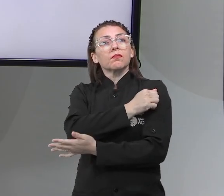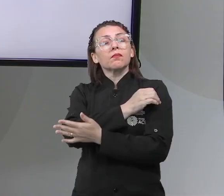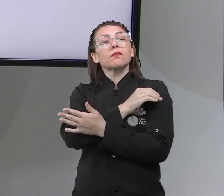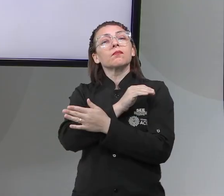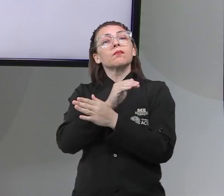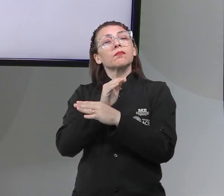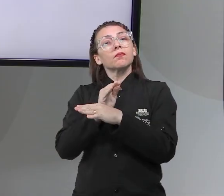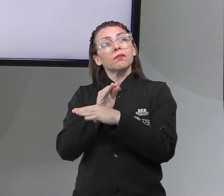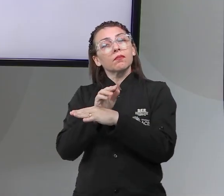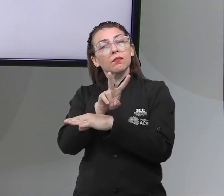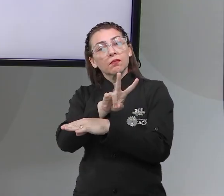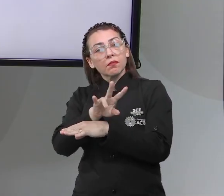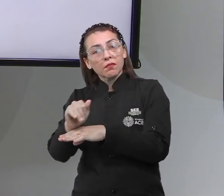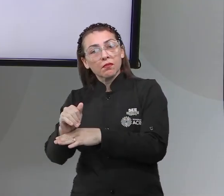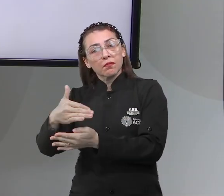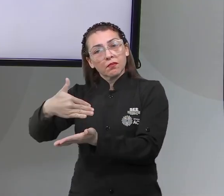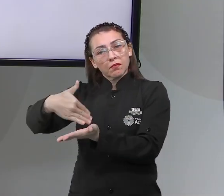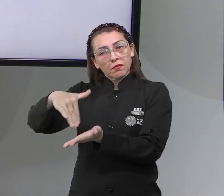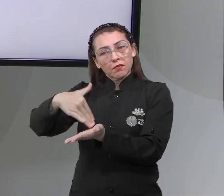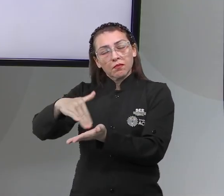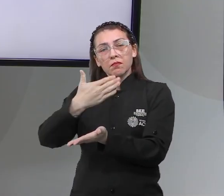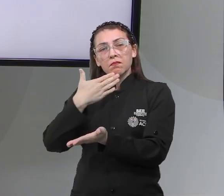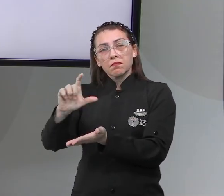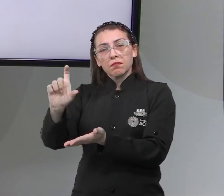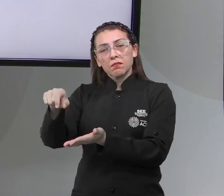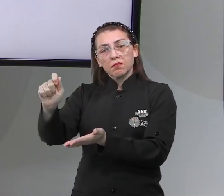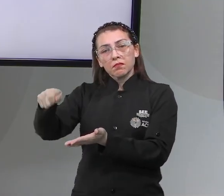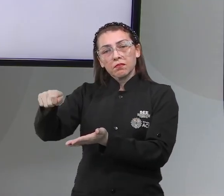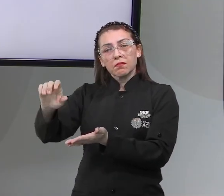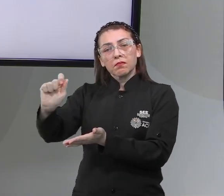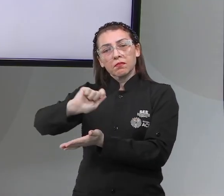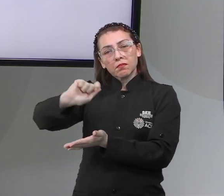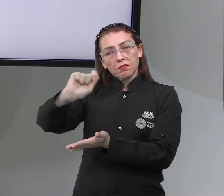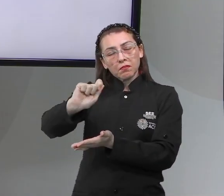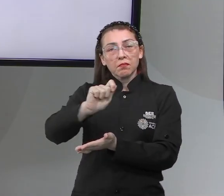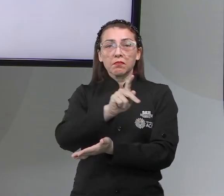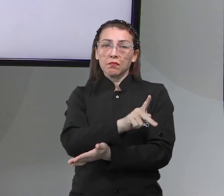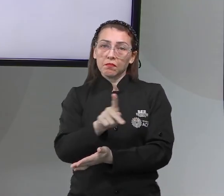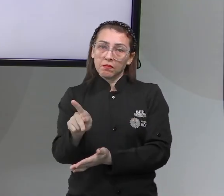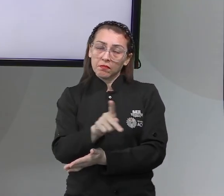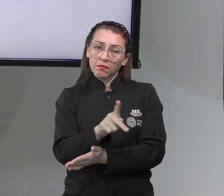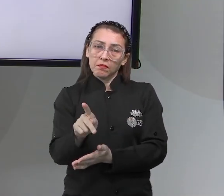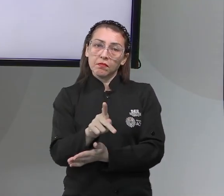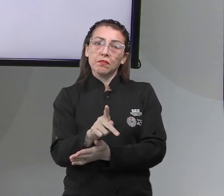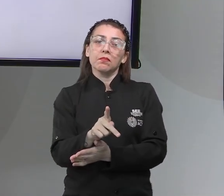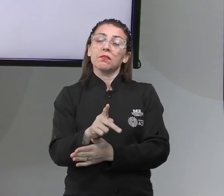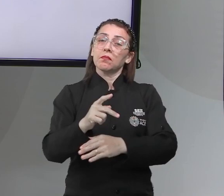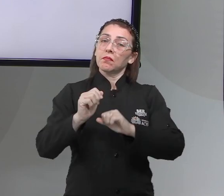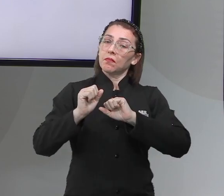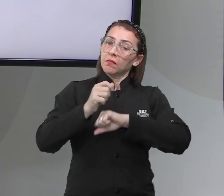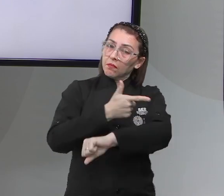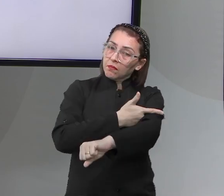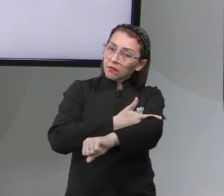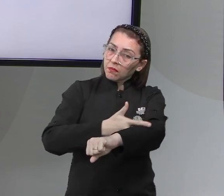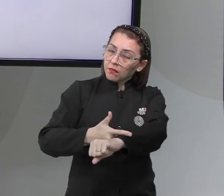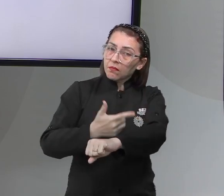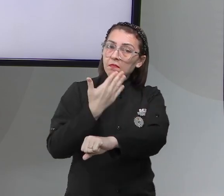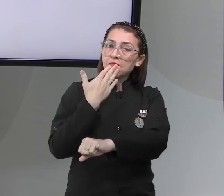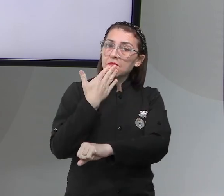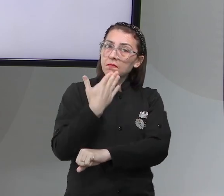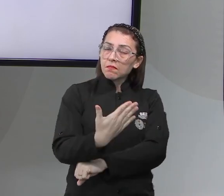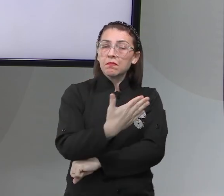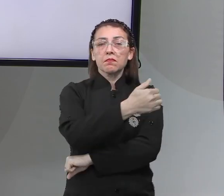secretaria para pegar um pincel, um apagador, e o professor gentilmente solicita